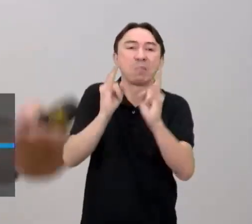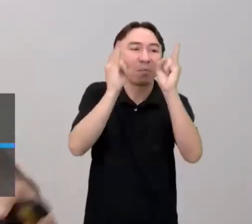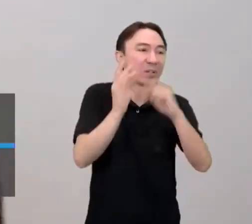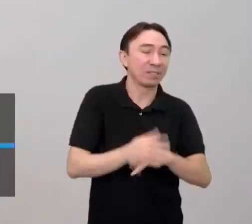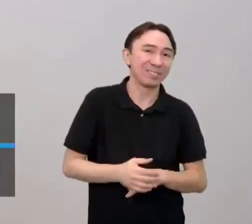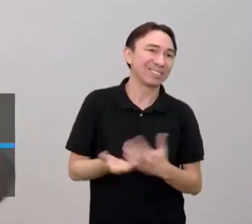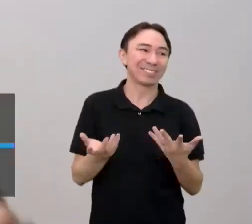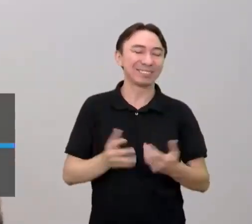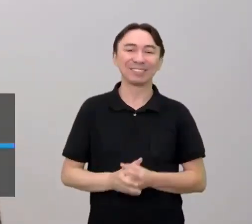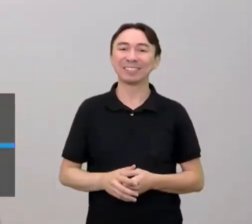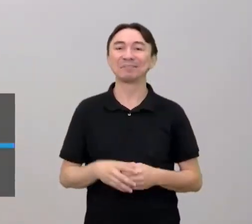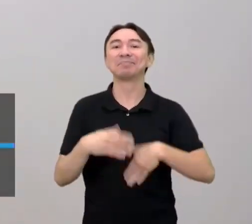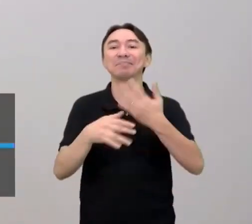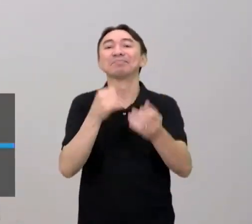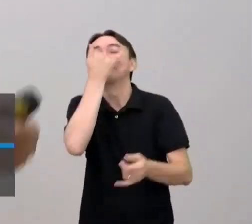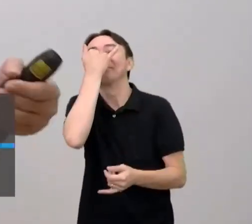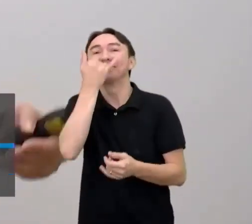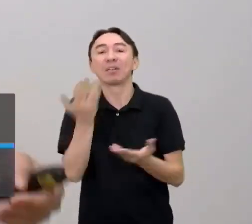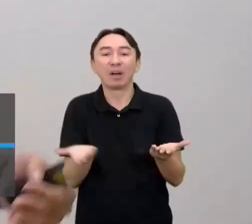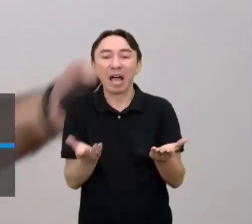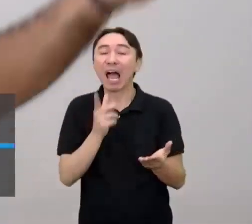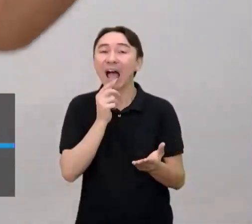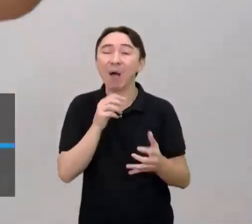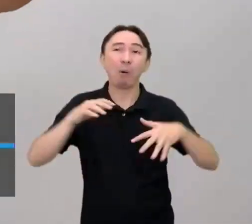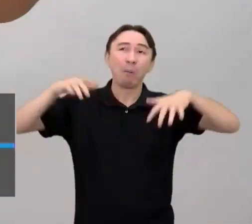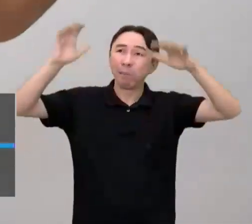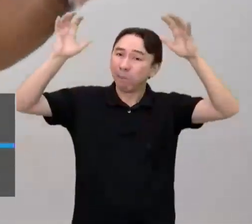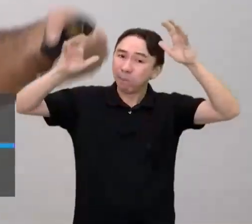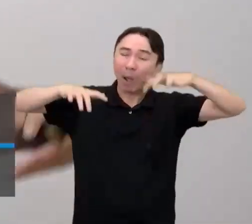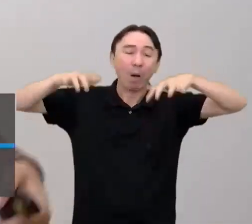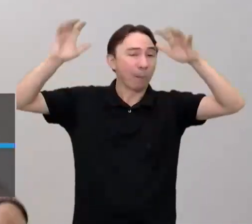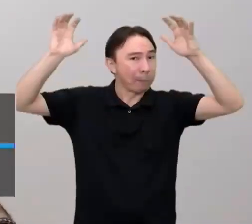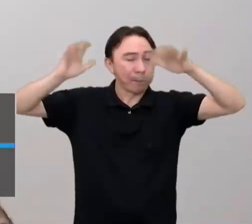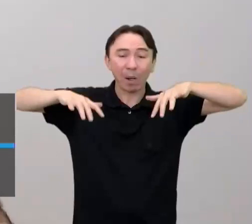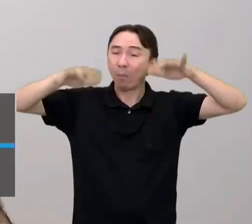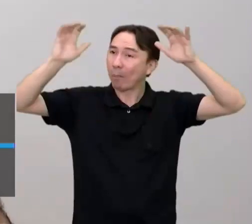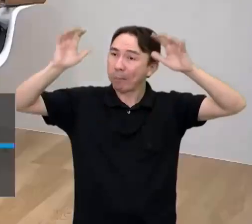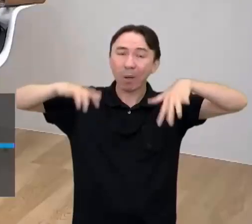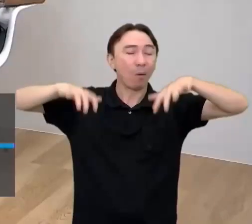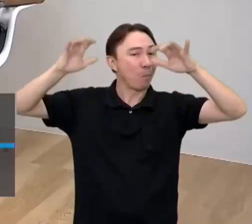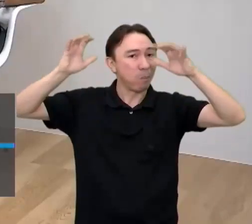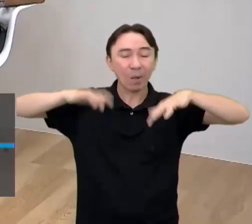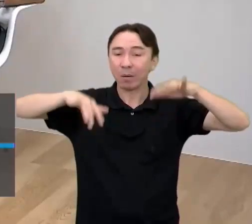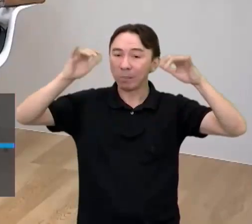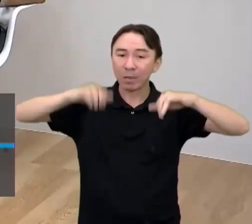de escoamento, etc., o volume de águas não vai parar de correr para cá.